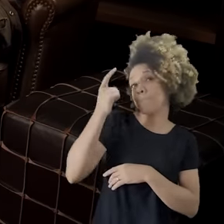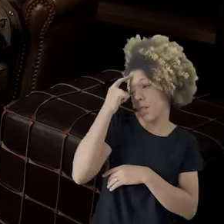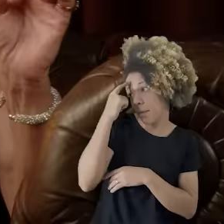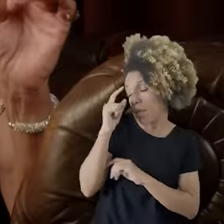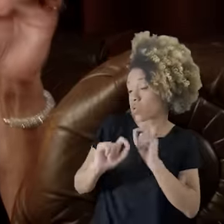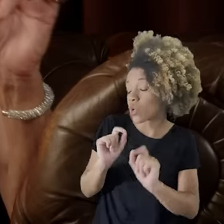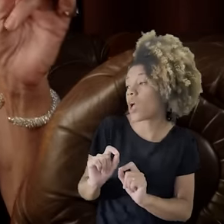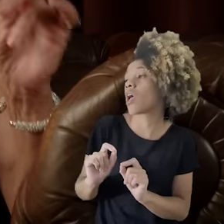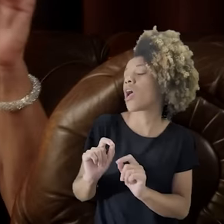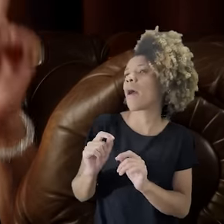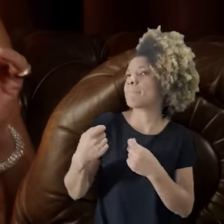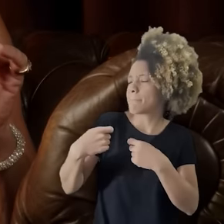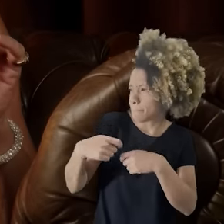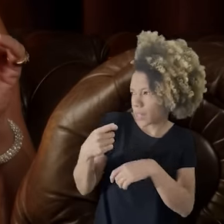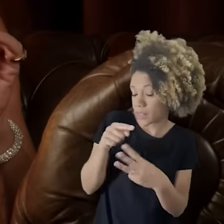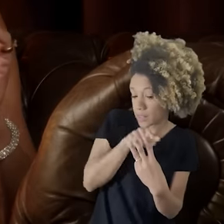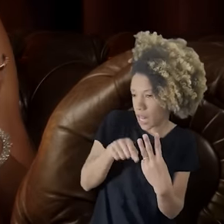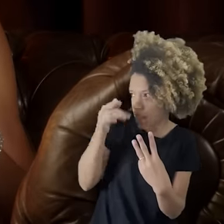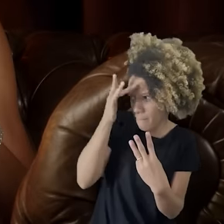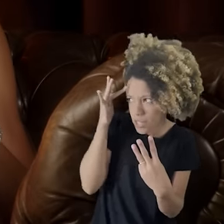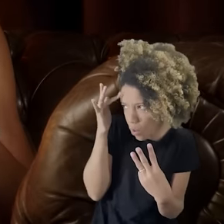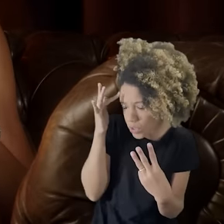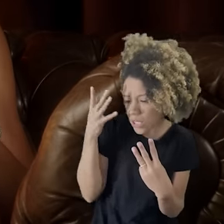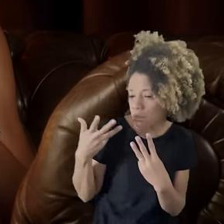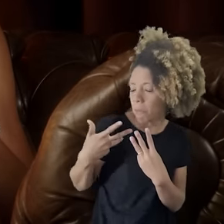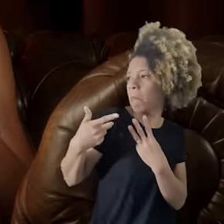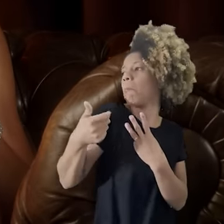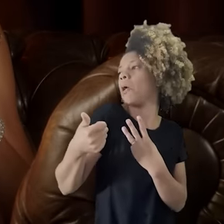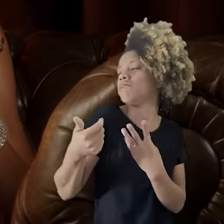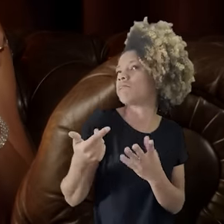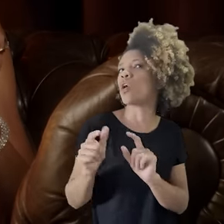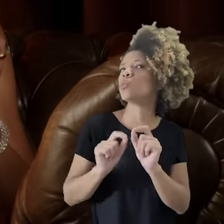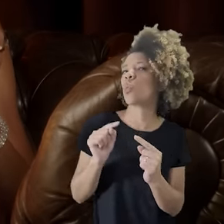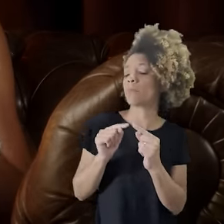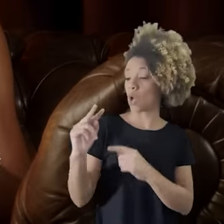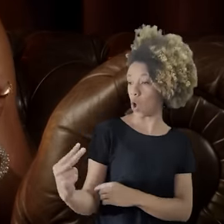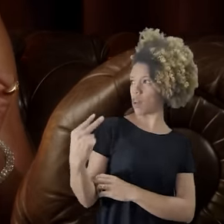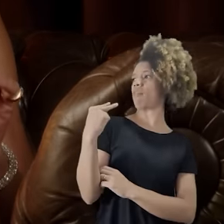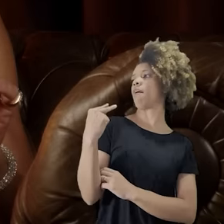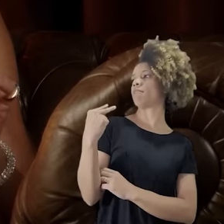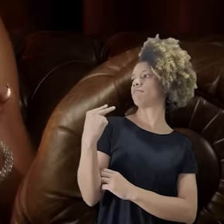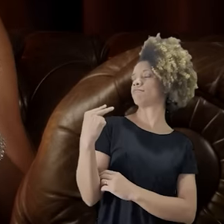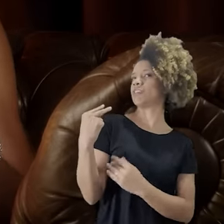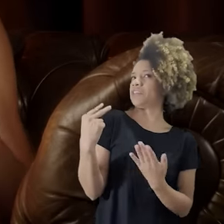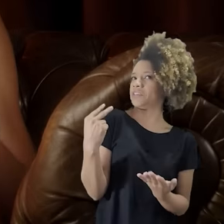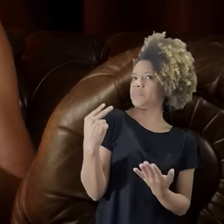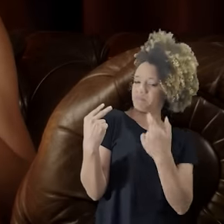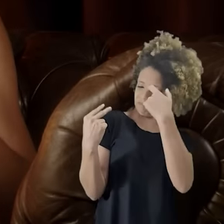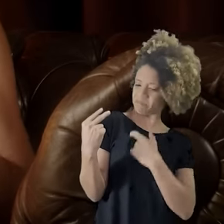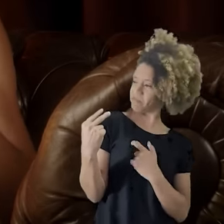tem eu já nem pessoas que me cantaram né no sentido de olhar para mim e